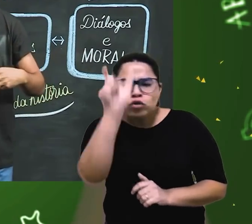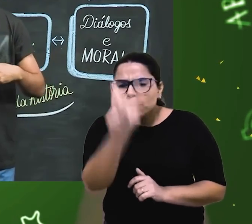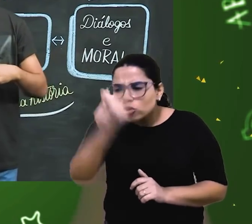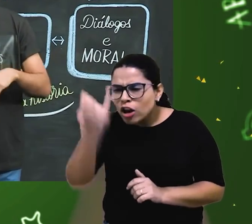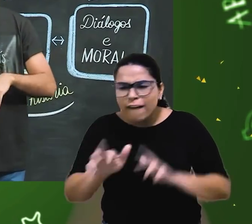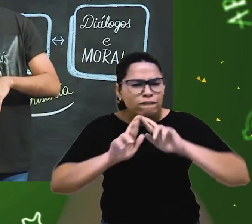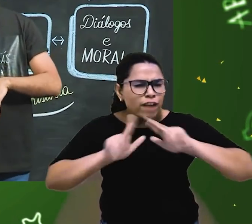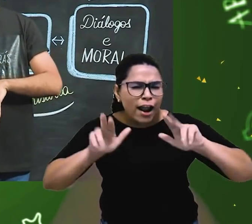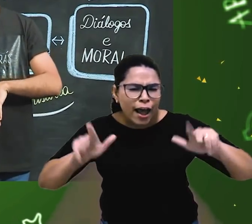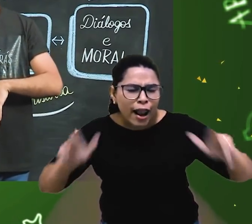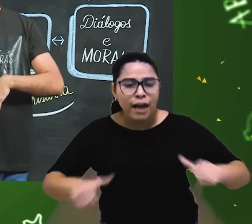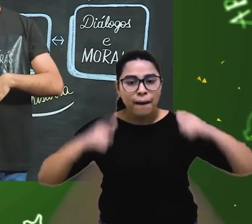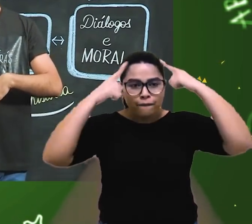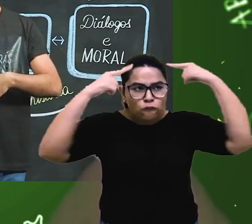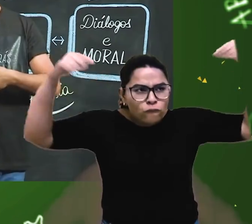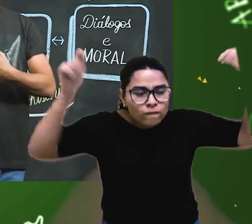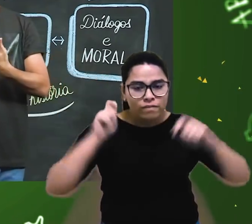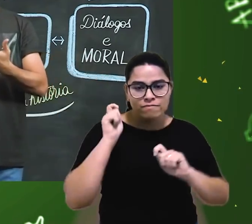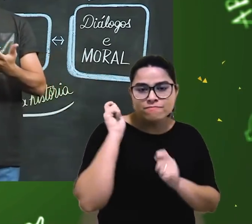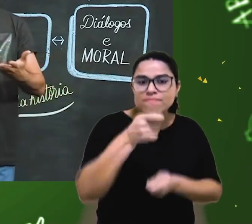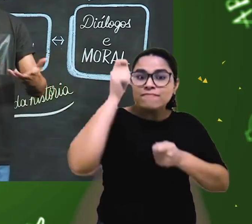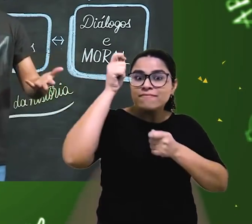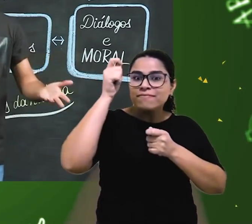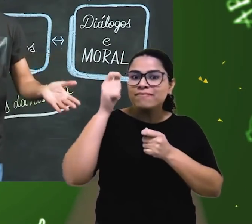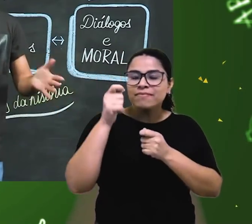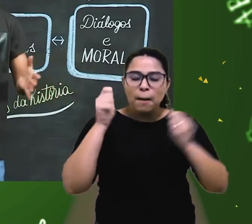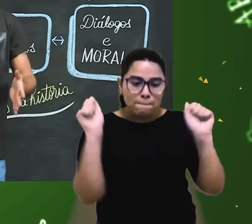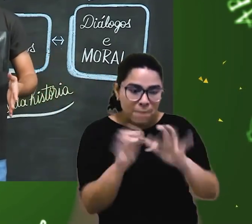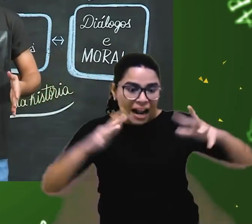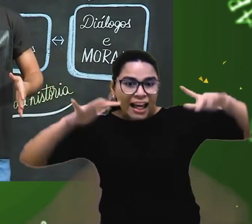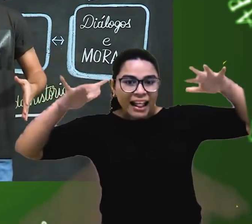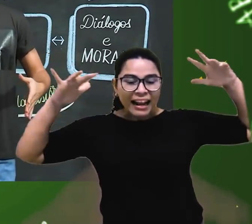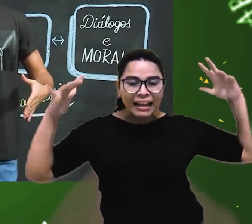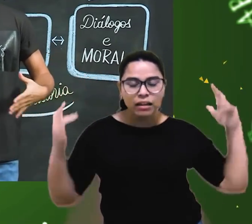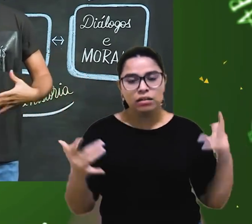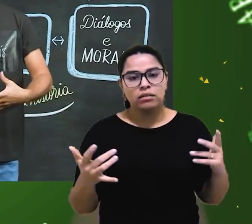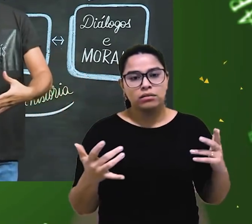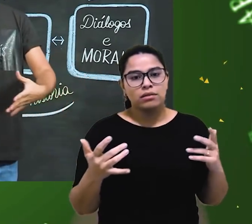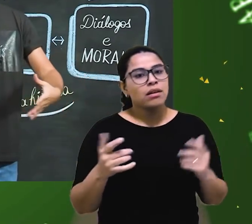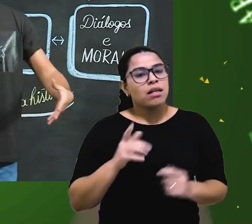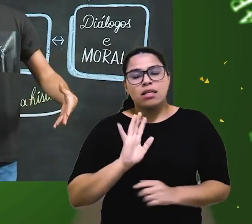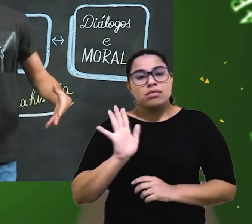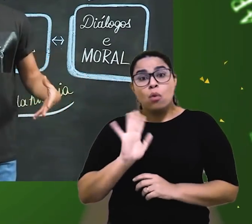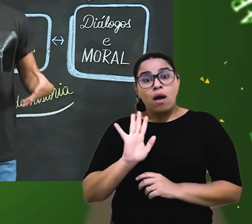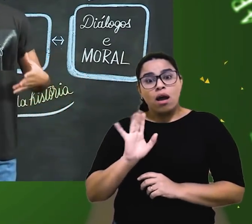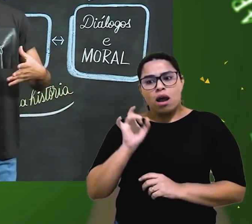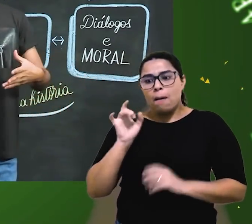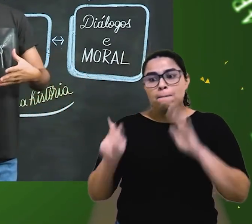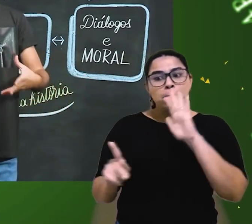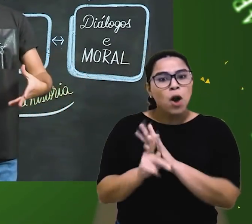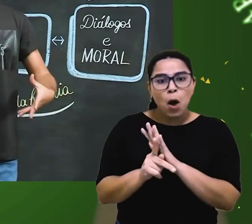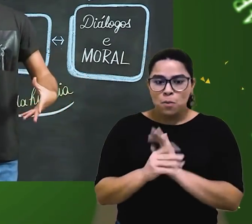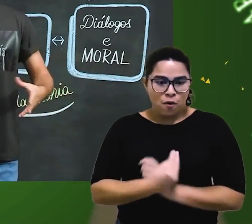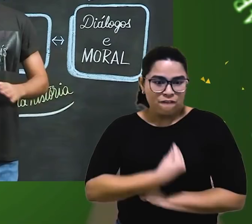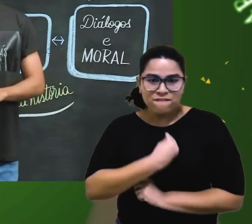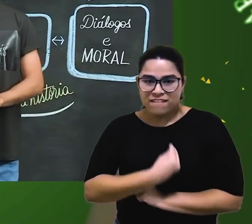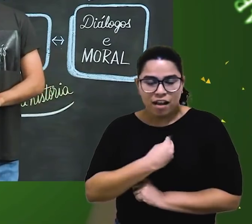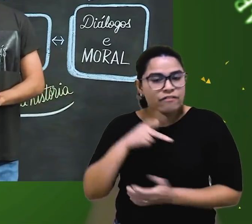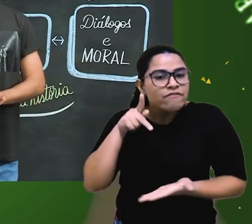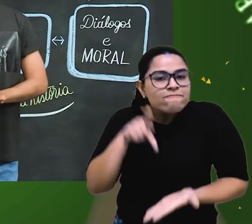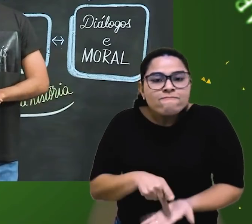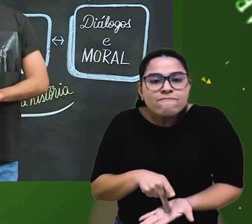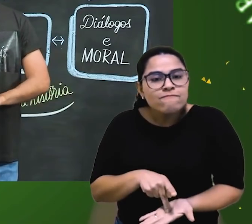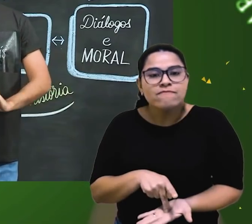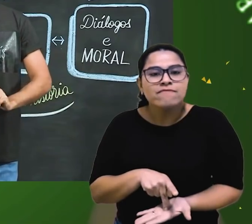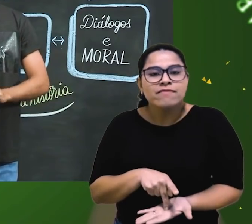mistérios resolvidos e solucionados por meio de soluções extraordinárias que não compõem muito o ambiente realista, né? A gente